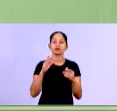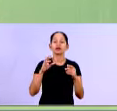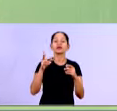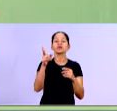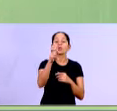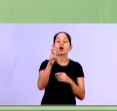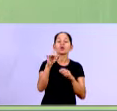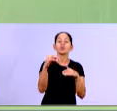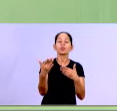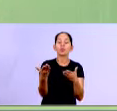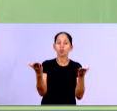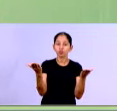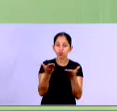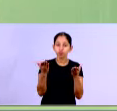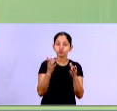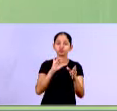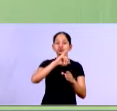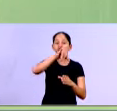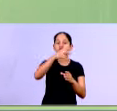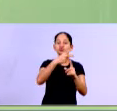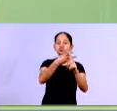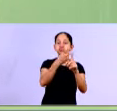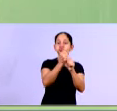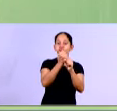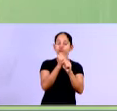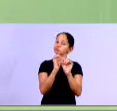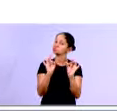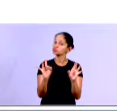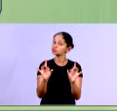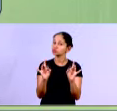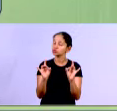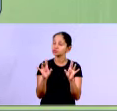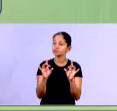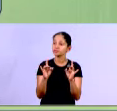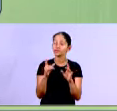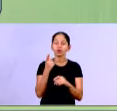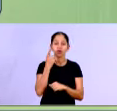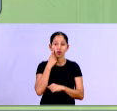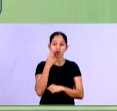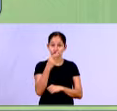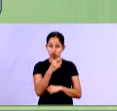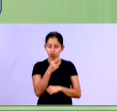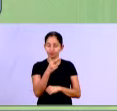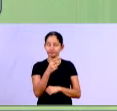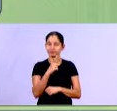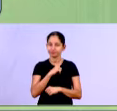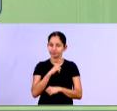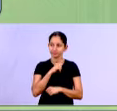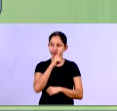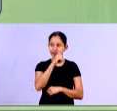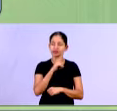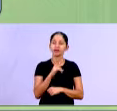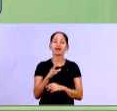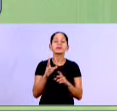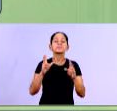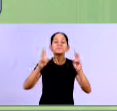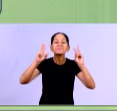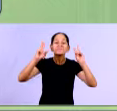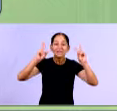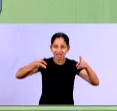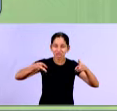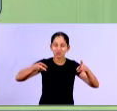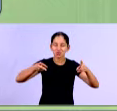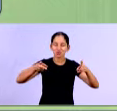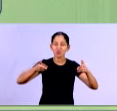valor mais o J de juros. Olha só aqui no nosso próximo slide. Essa mesma